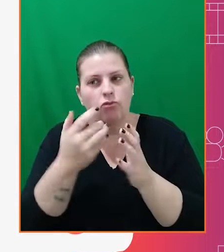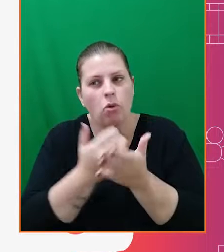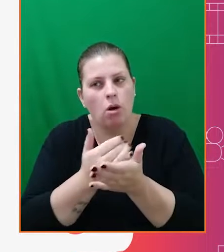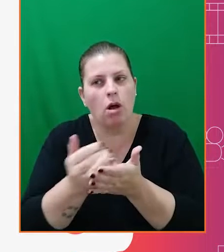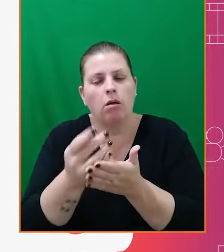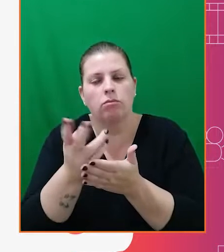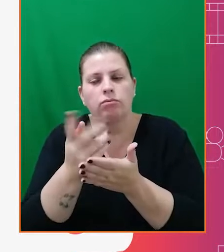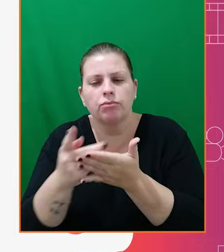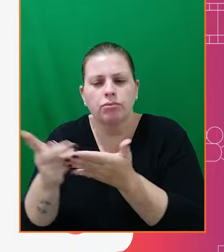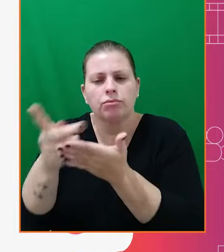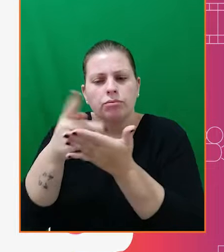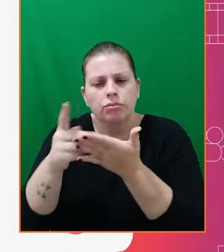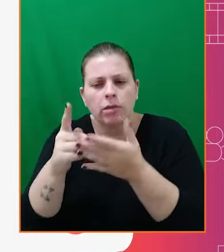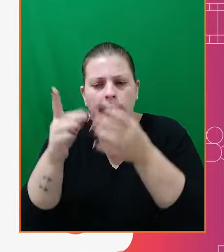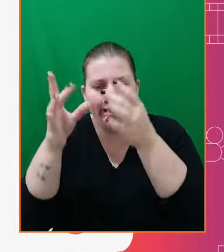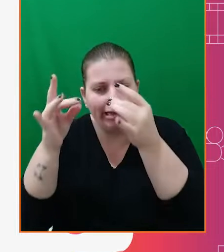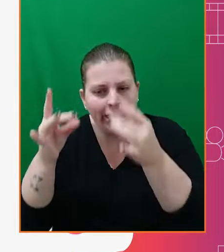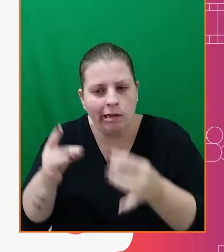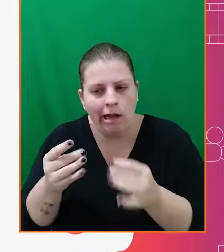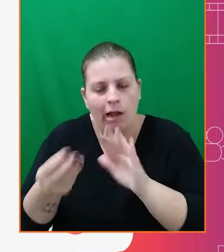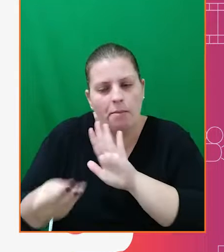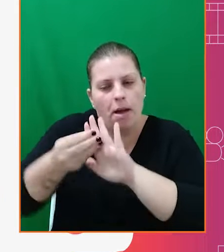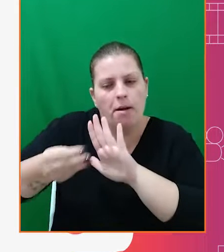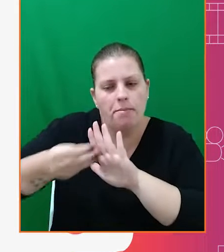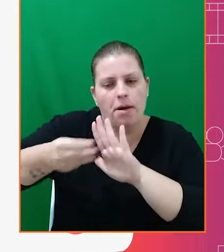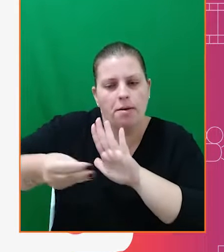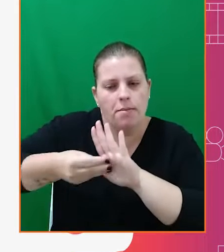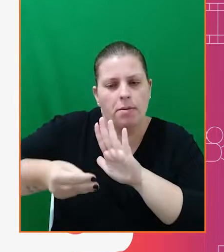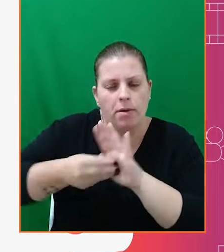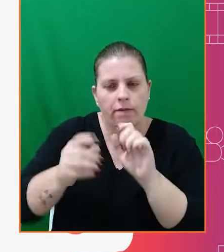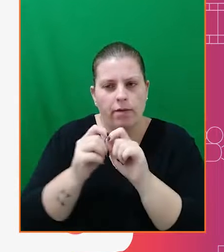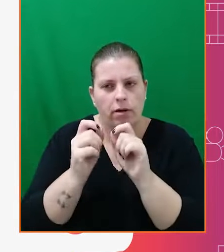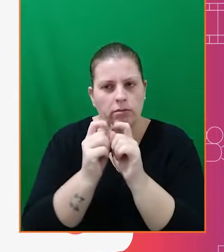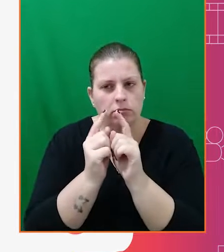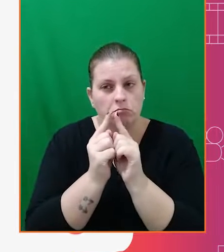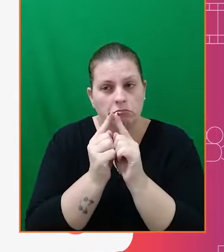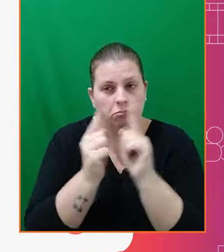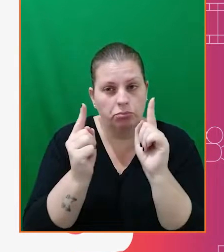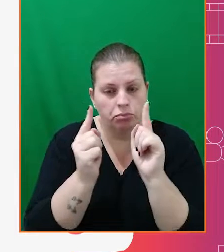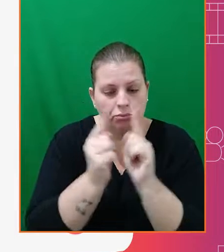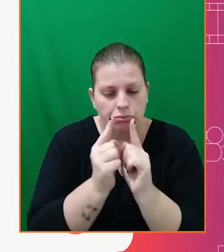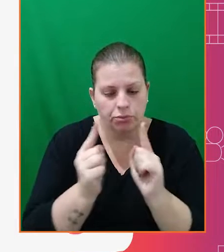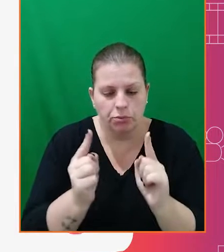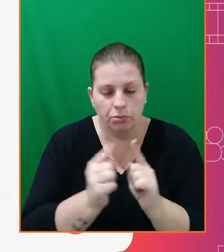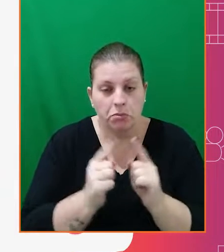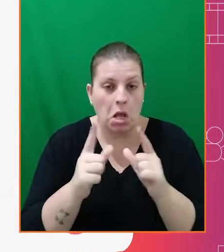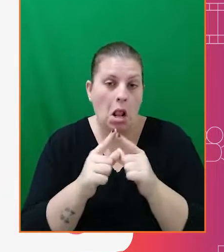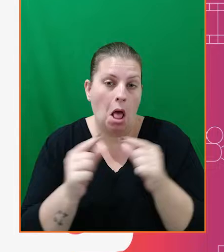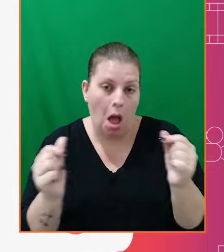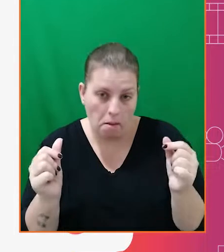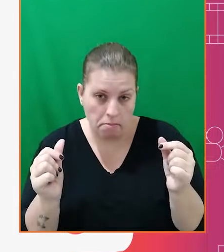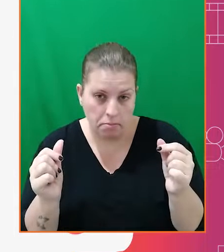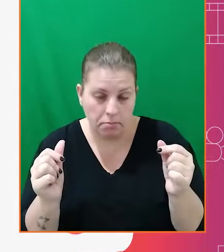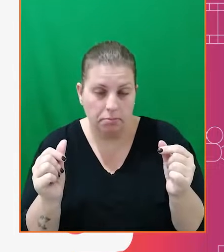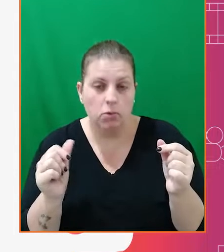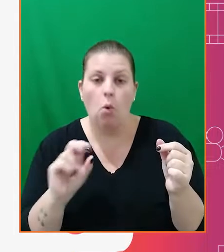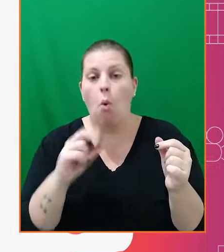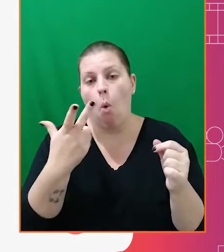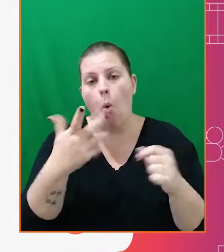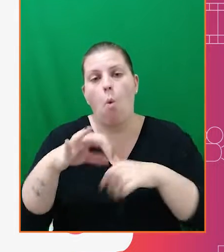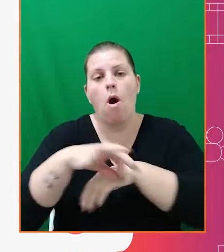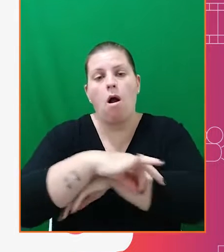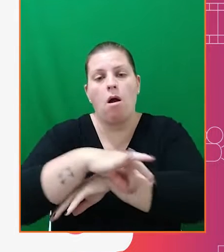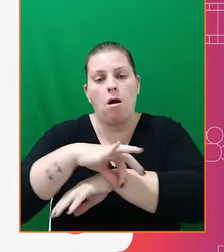criou. E a partir daí você vai detalhando. Conforme for necessário, faça as medidas com o próprio lápis,